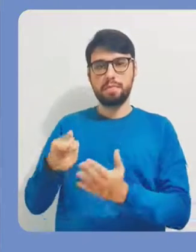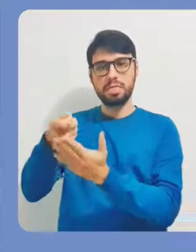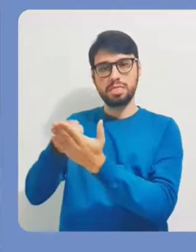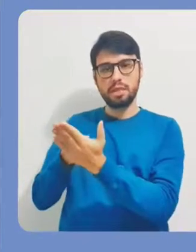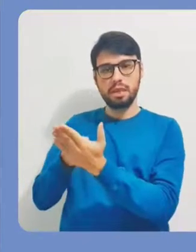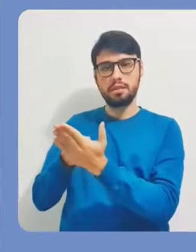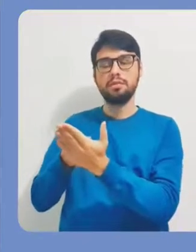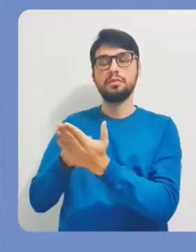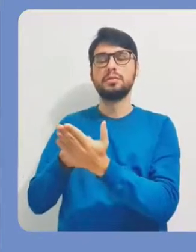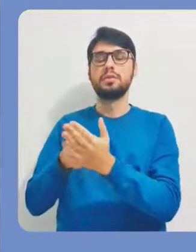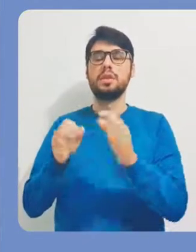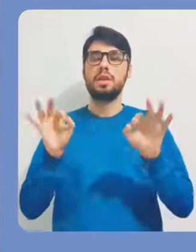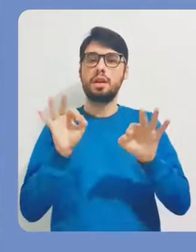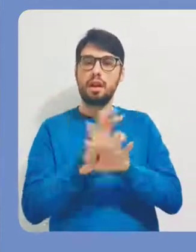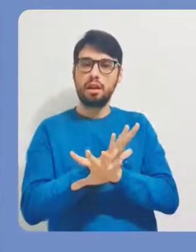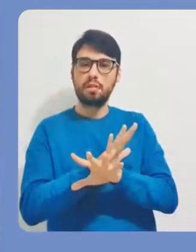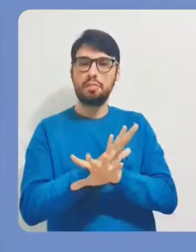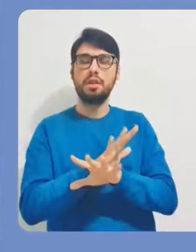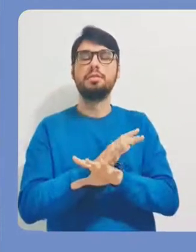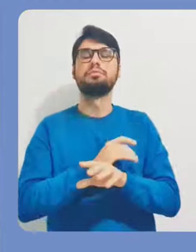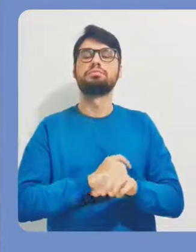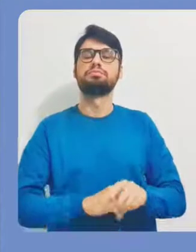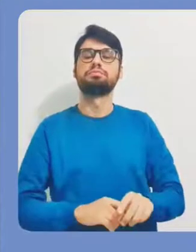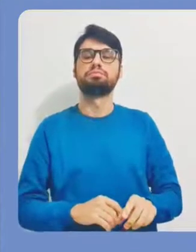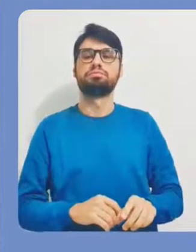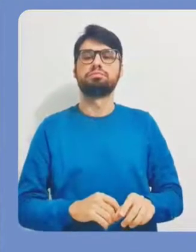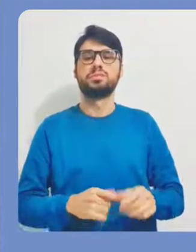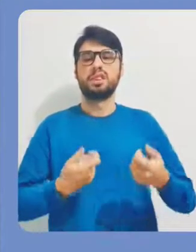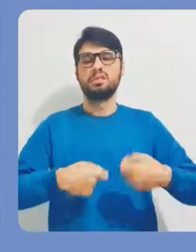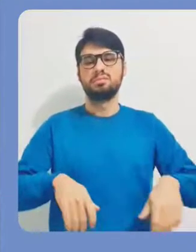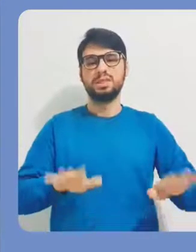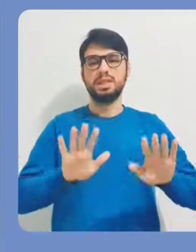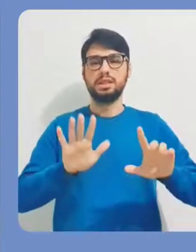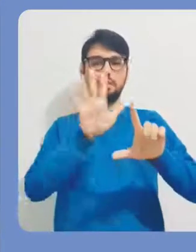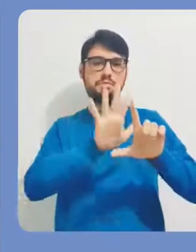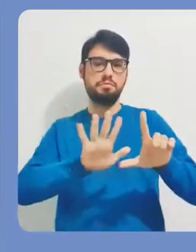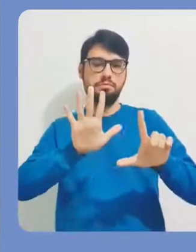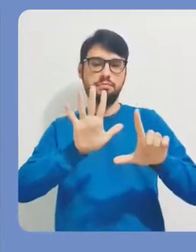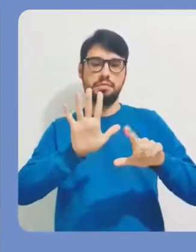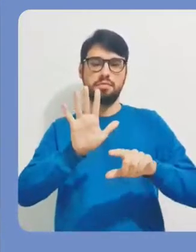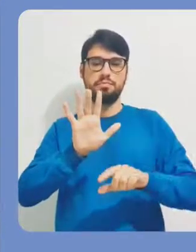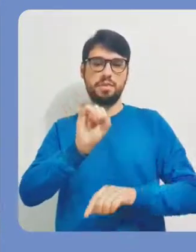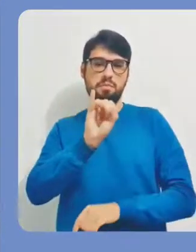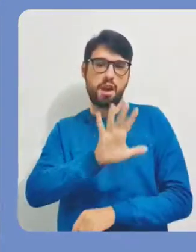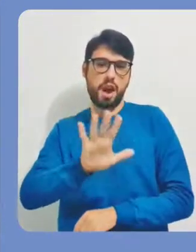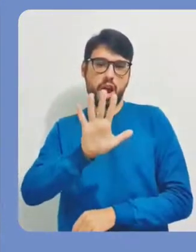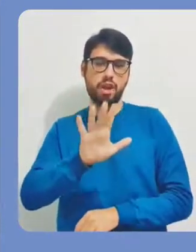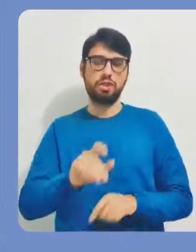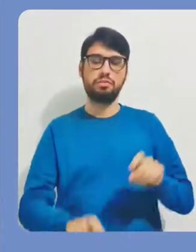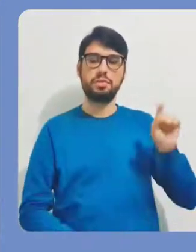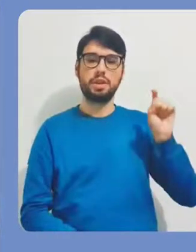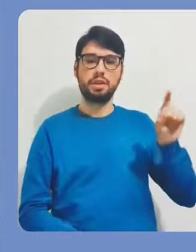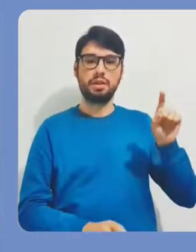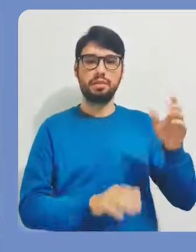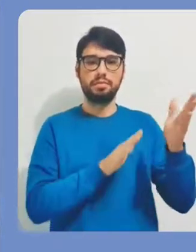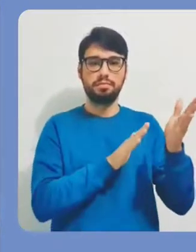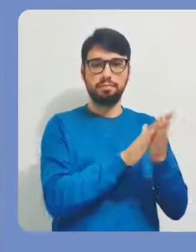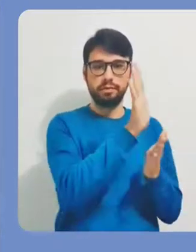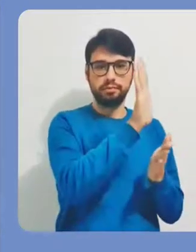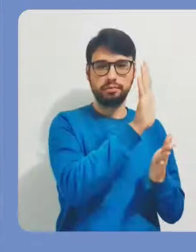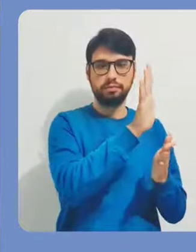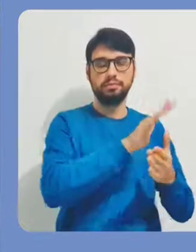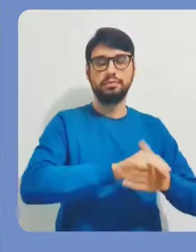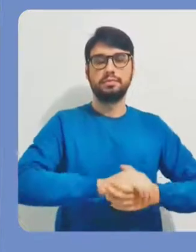Fiz a inclusão do texto que vai compor esta página, concluí as minhas edições, não vou colocar nenhum tipo de imagem, clico